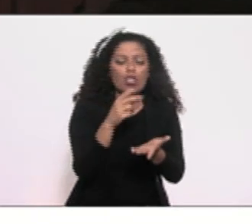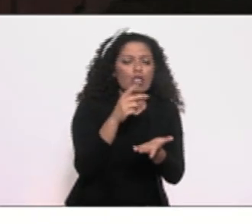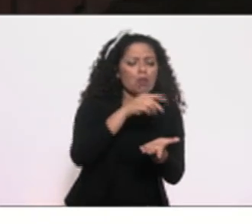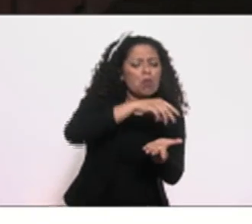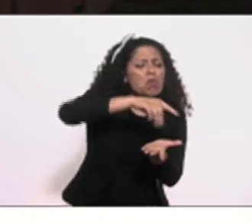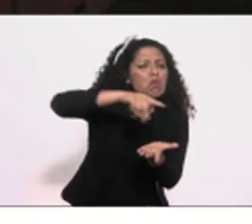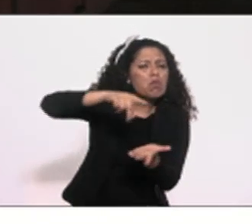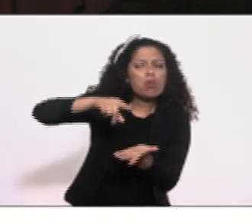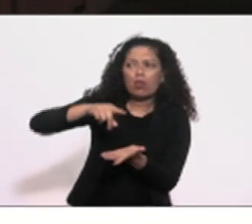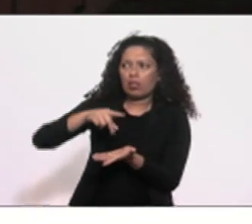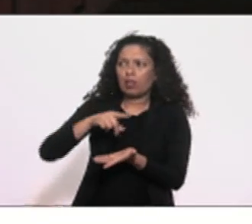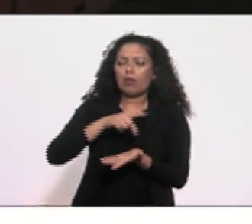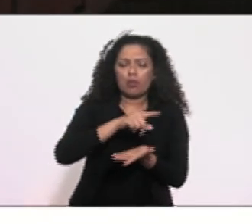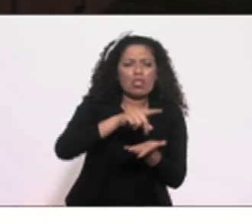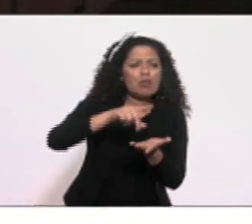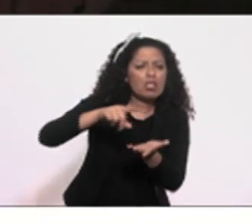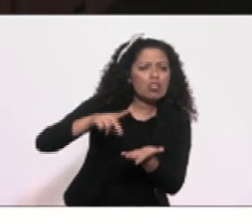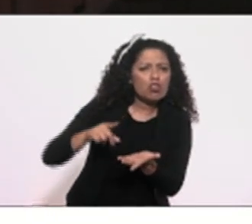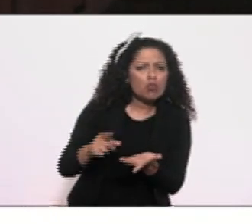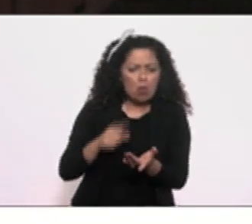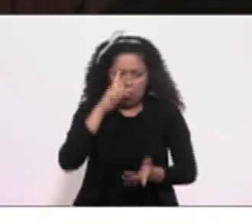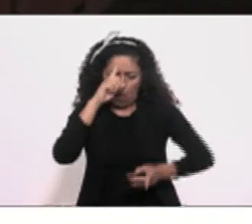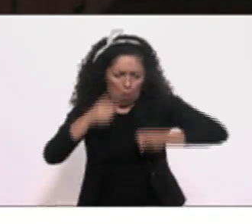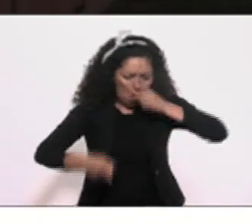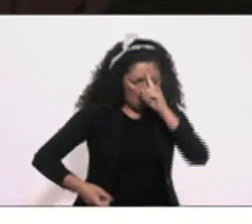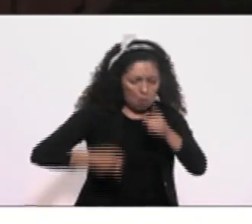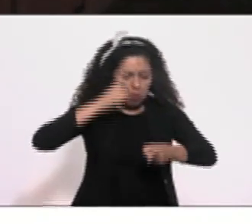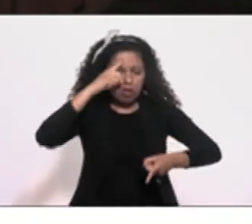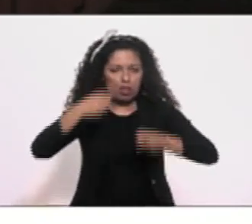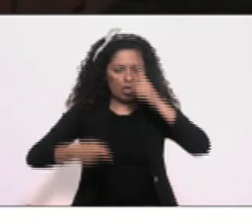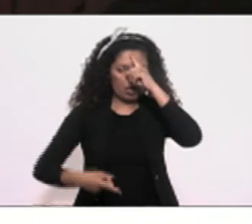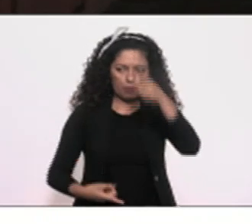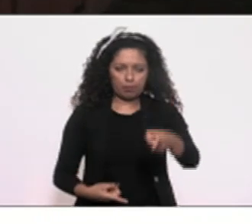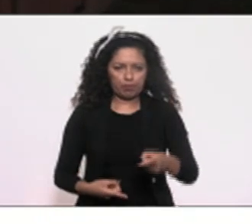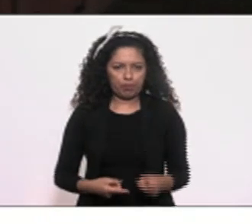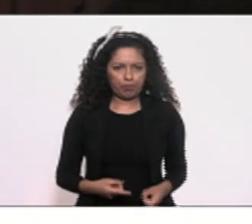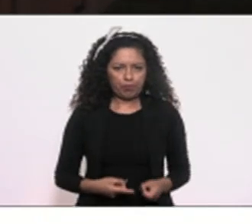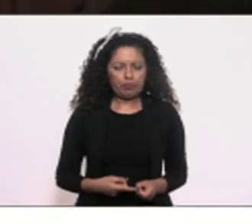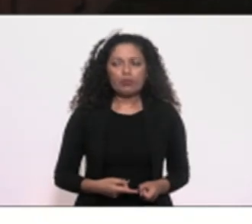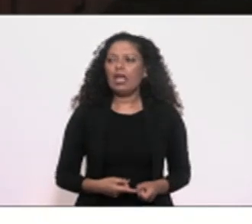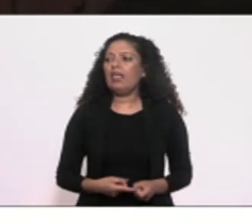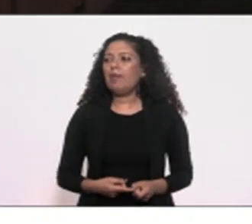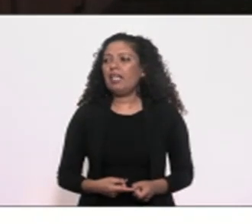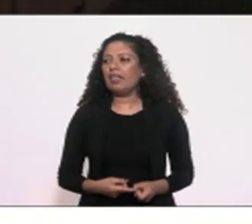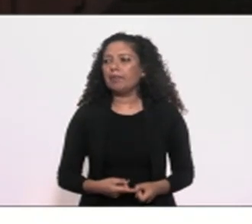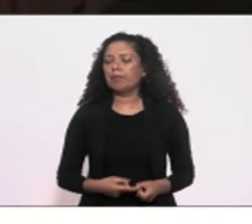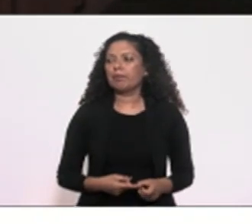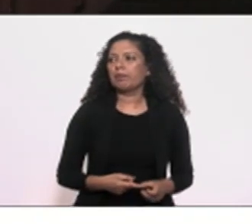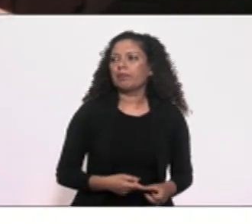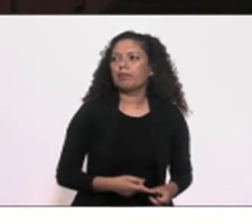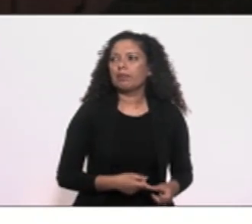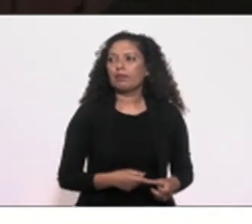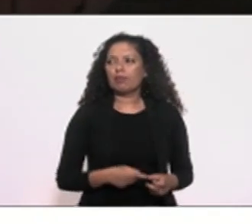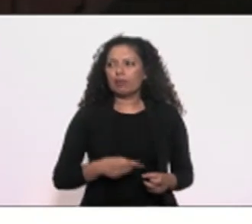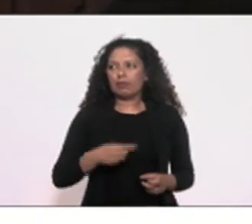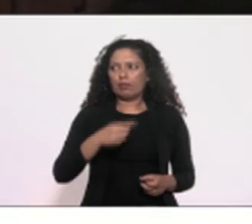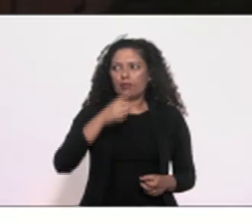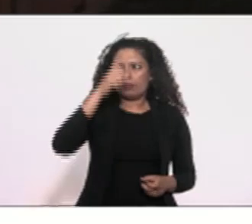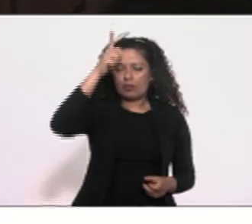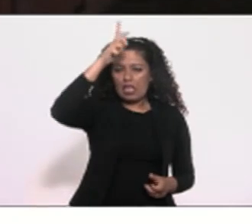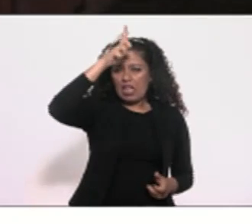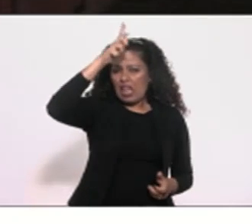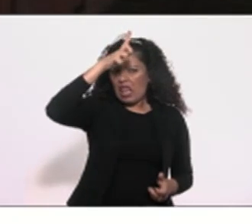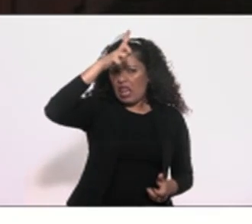Através de Adolf Hitler, na Alemanha nazista,